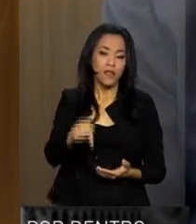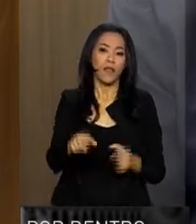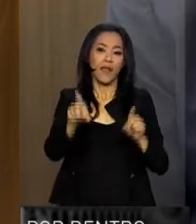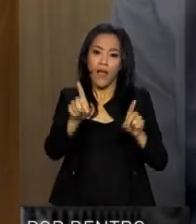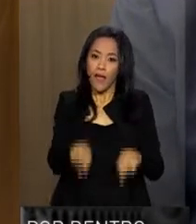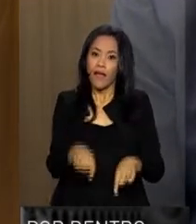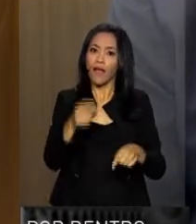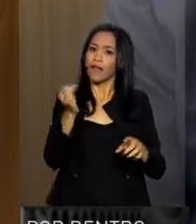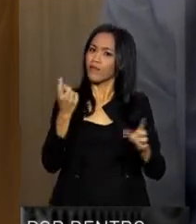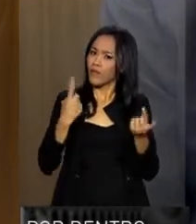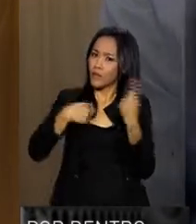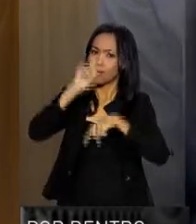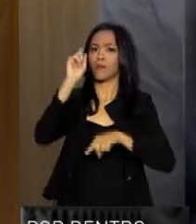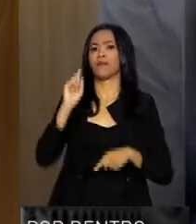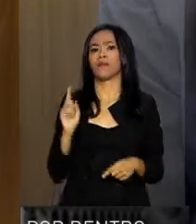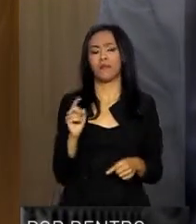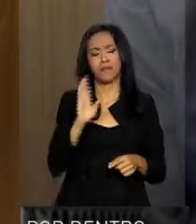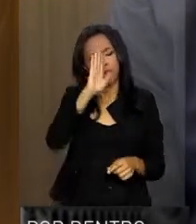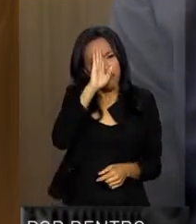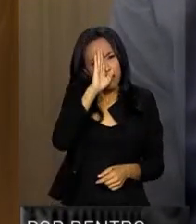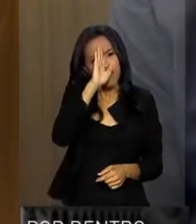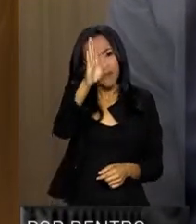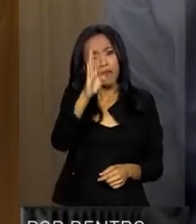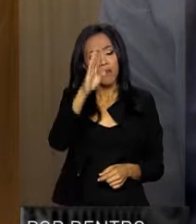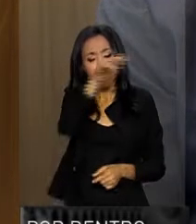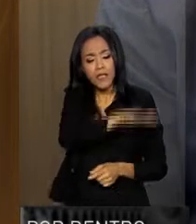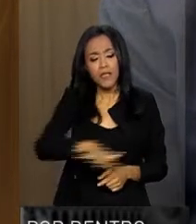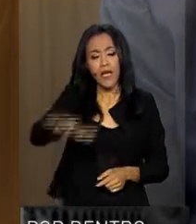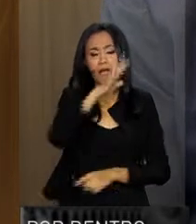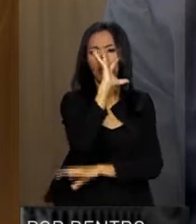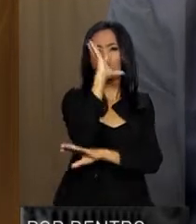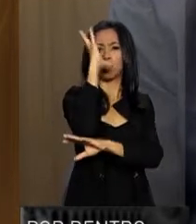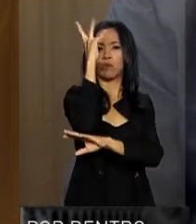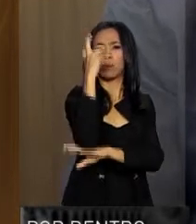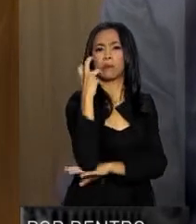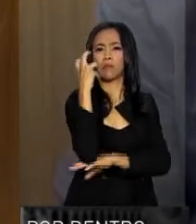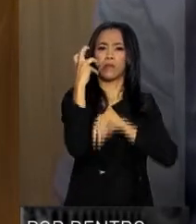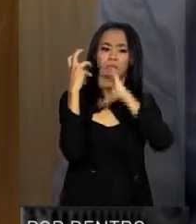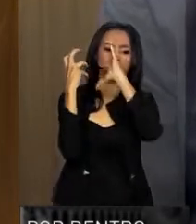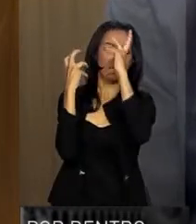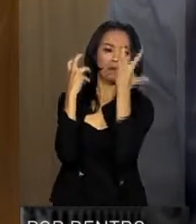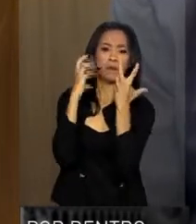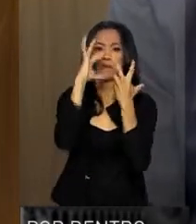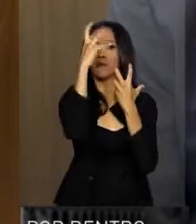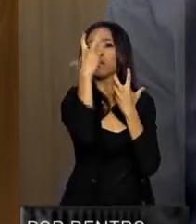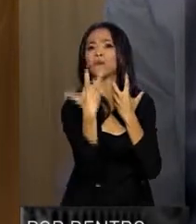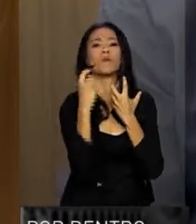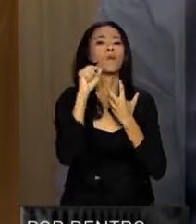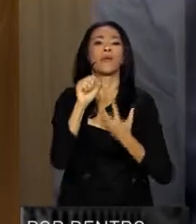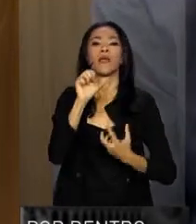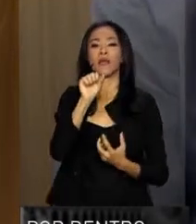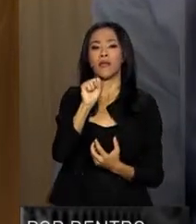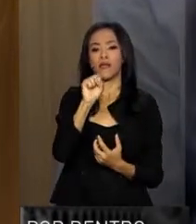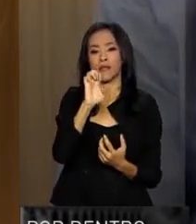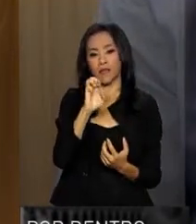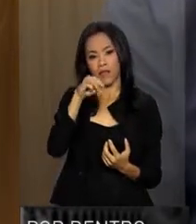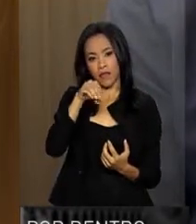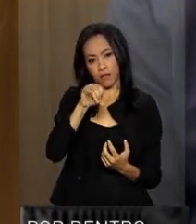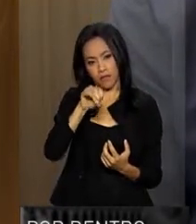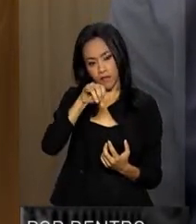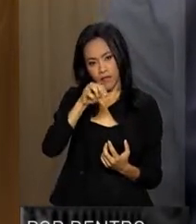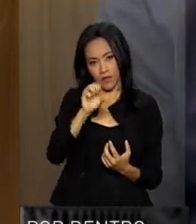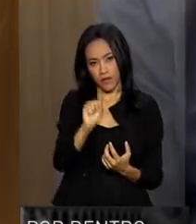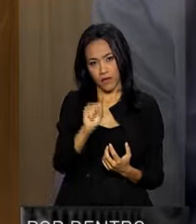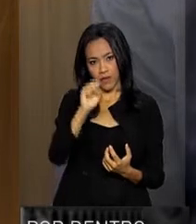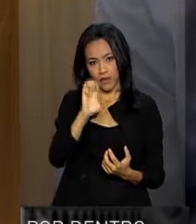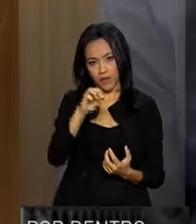bem sucedidas principalmente no semiárido no que diz respeito à de salinização programa água doce no que